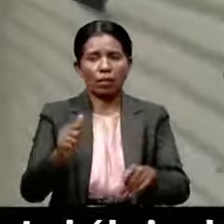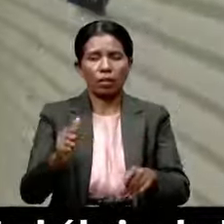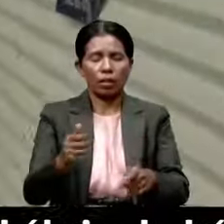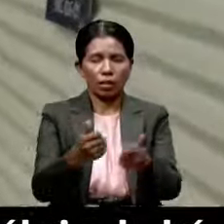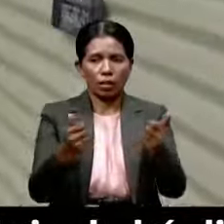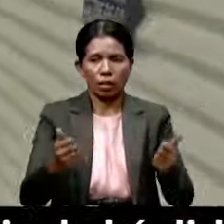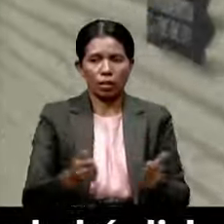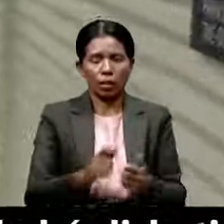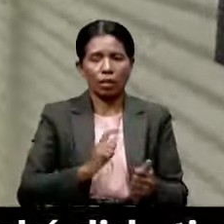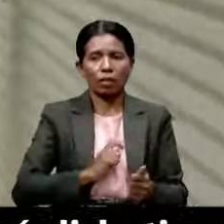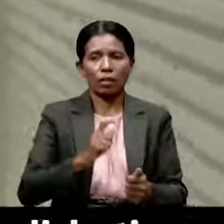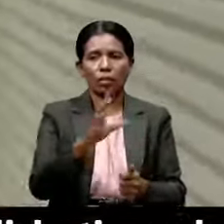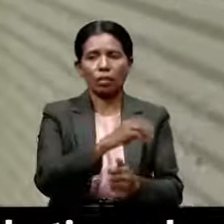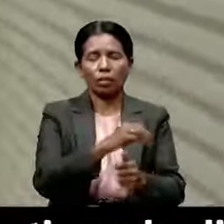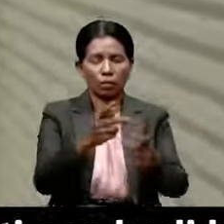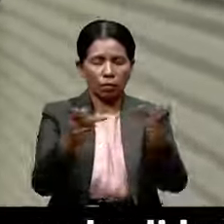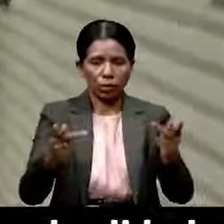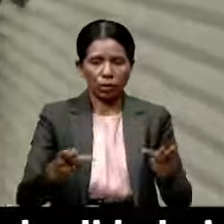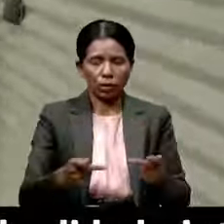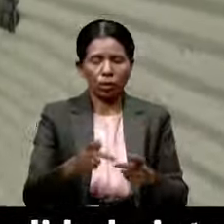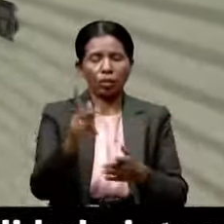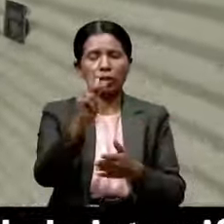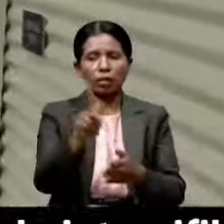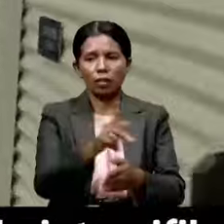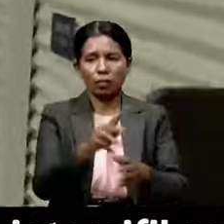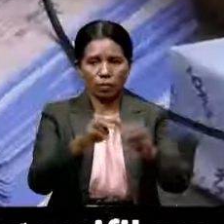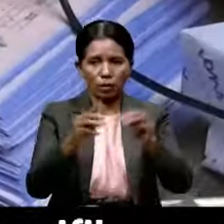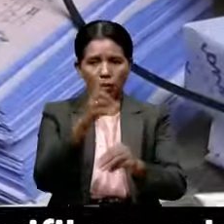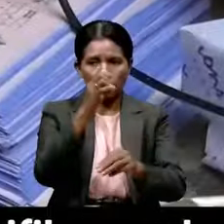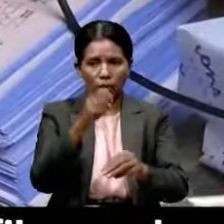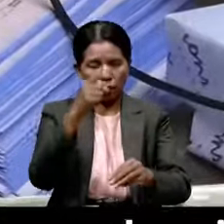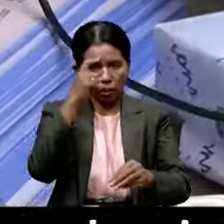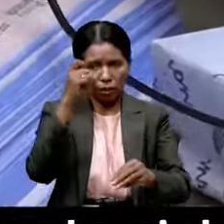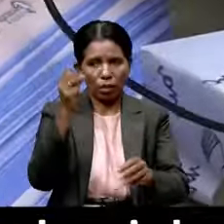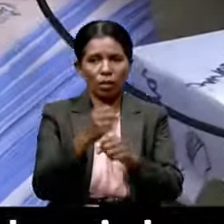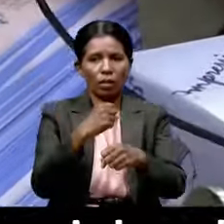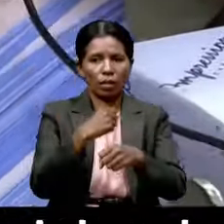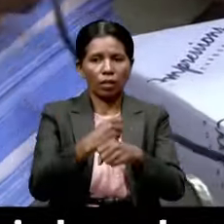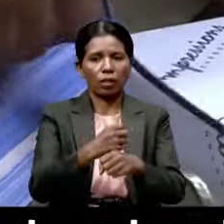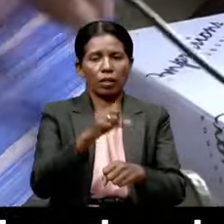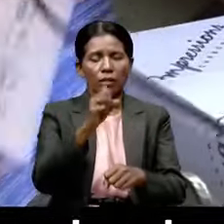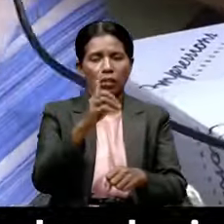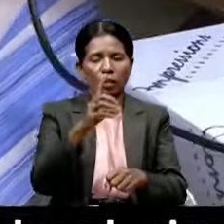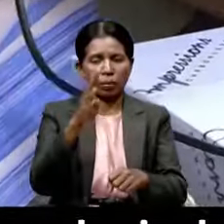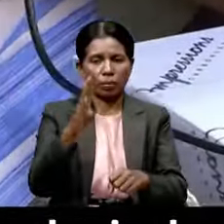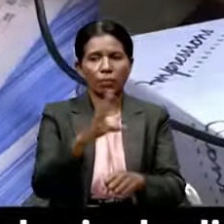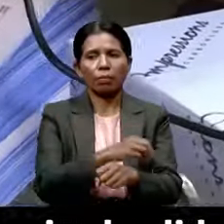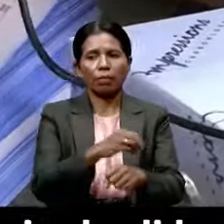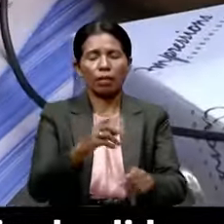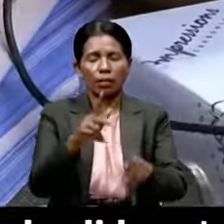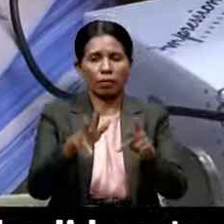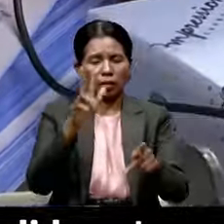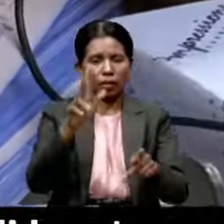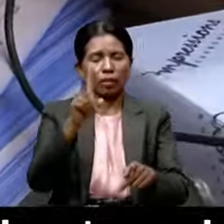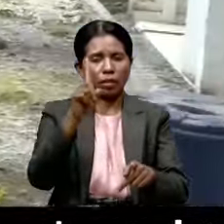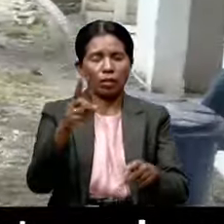aldeia Aitutu, Suku Ailok, posto administrativo Cristo Rei, município dele, tamba desconfia produz cupones DGB falso. Cidadão na Entolo nem ida